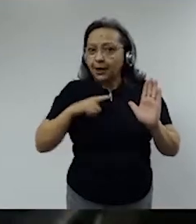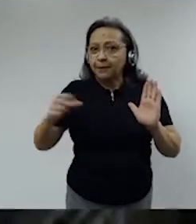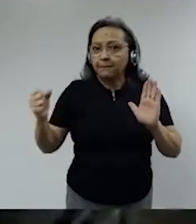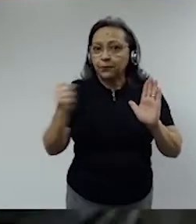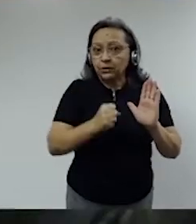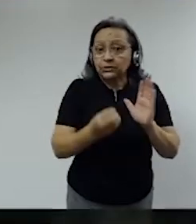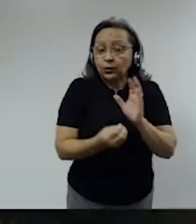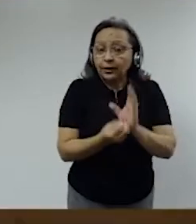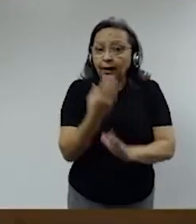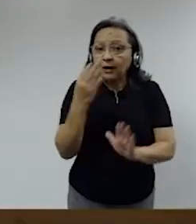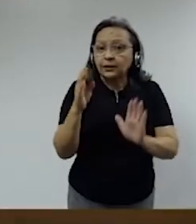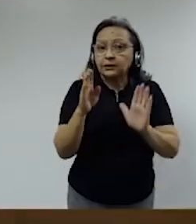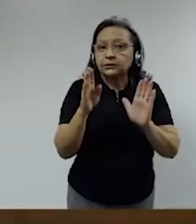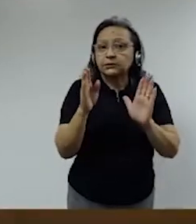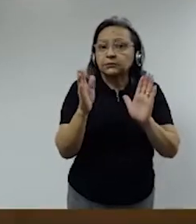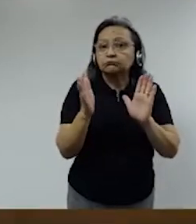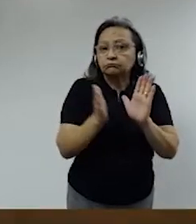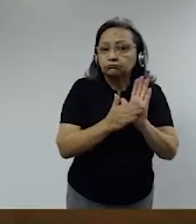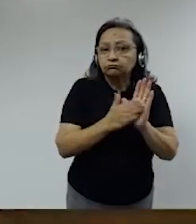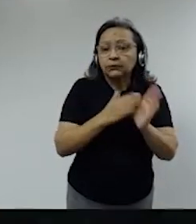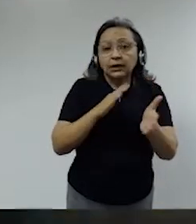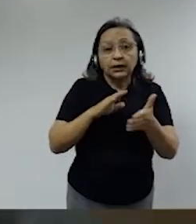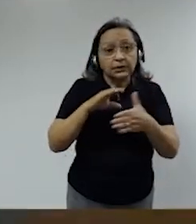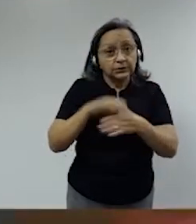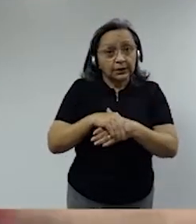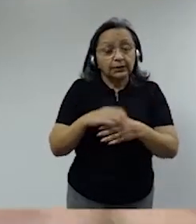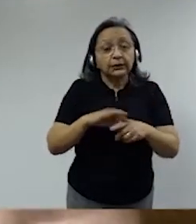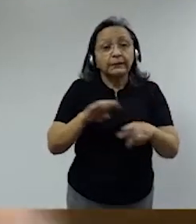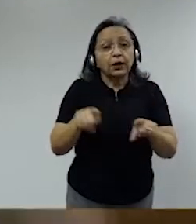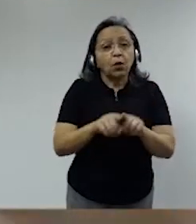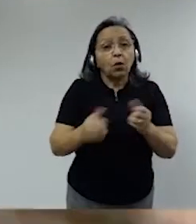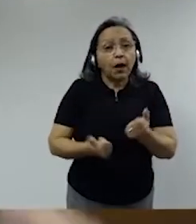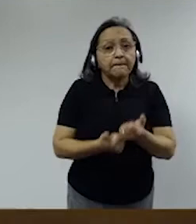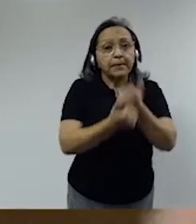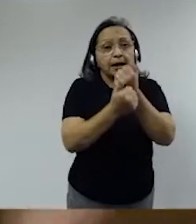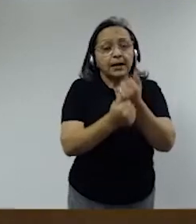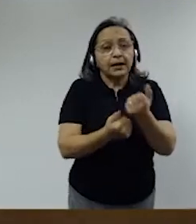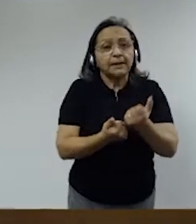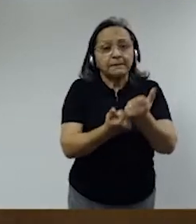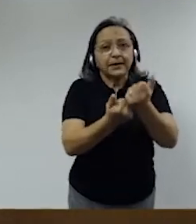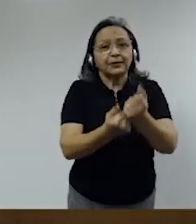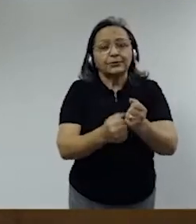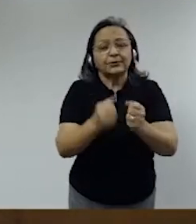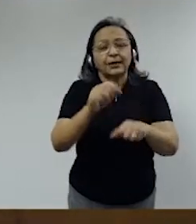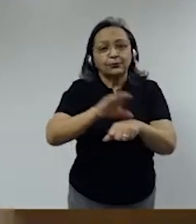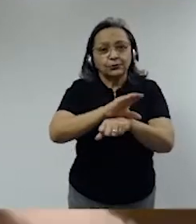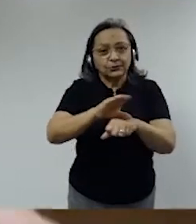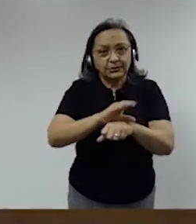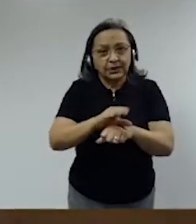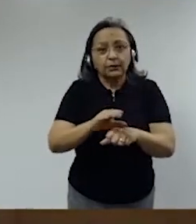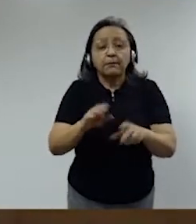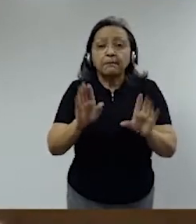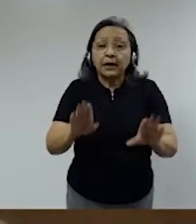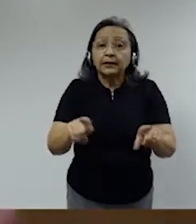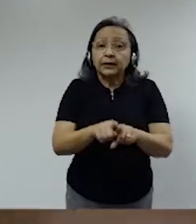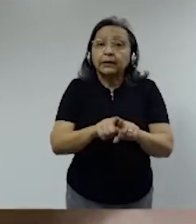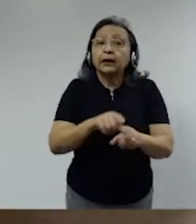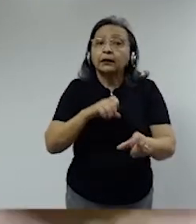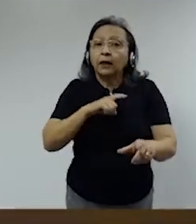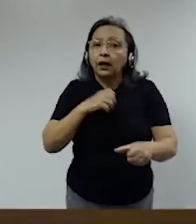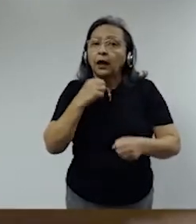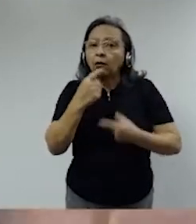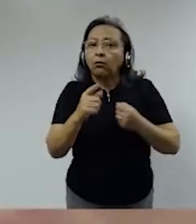criadas e editadas com amparo até constitucional, nós temos também uma restrição dessas normas